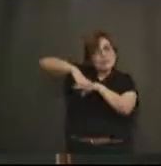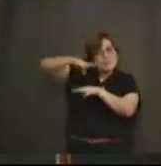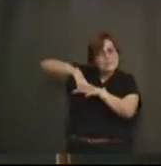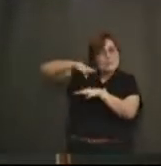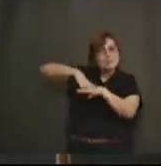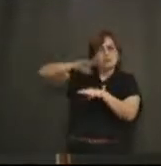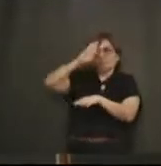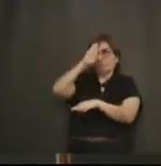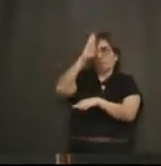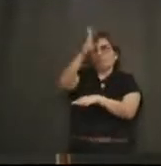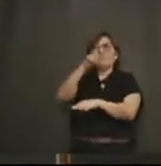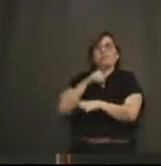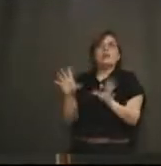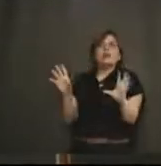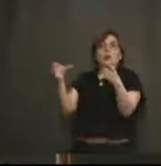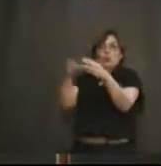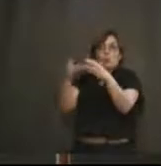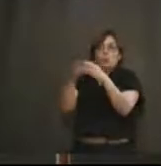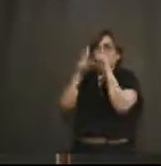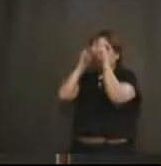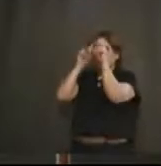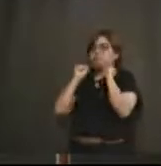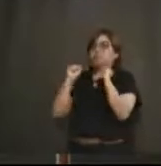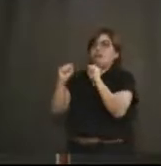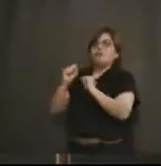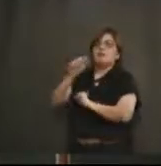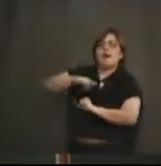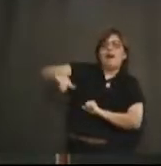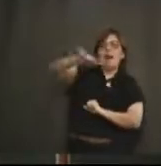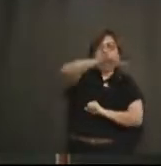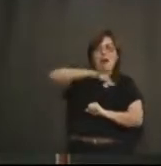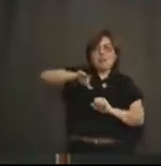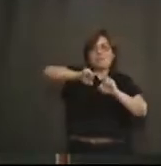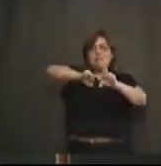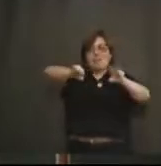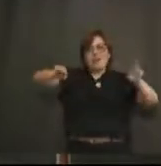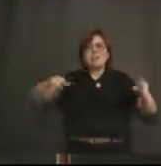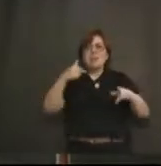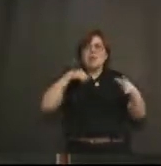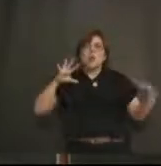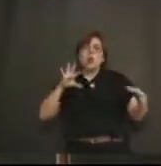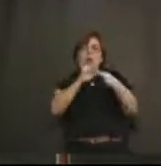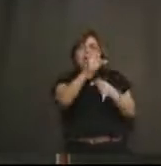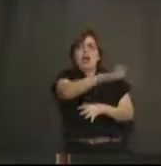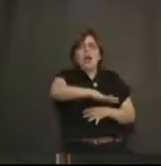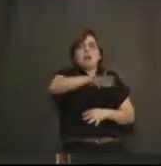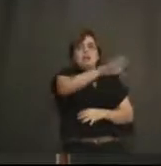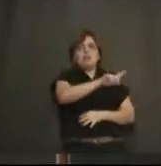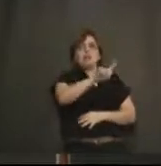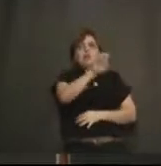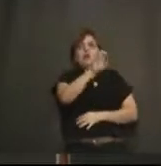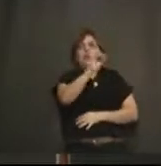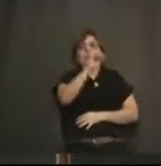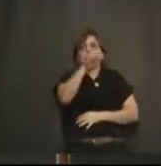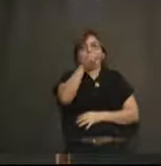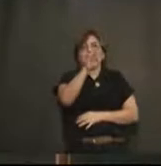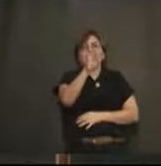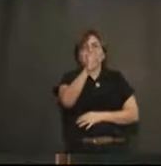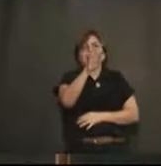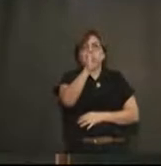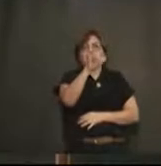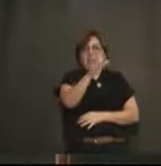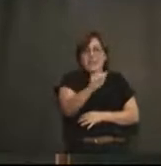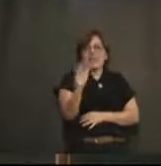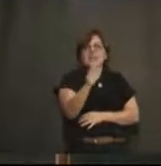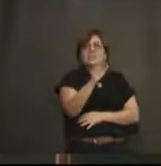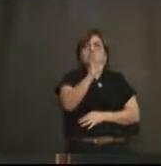Tem grupos fortes de muitas áreas. Eu, em particular, sou ligado à área de geometria diferencial, que é uma área particularmente forte nessa região aqui, né,